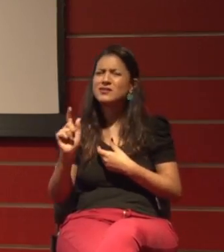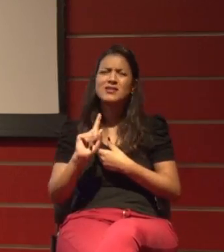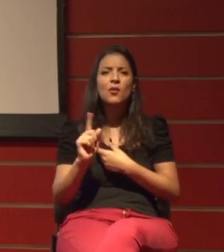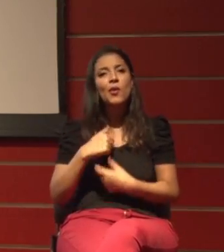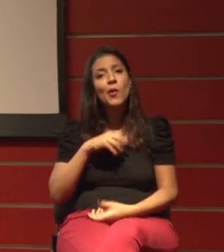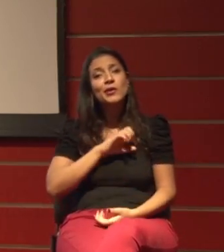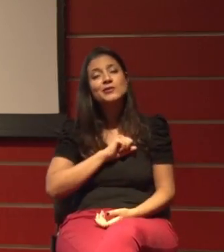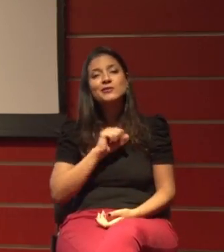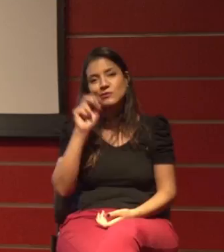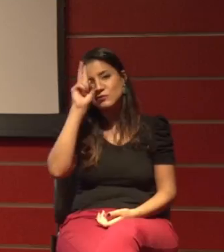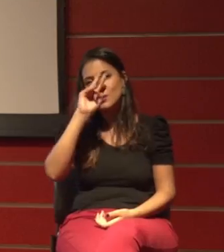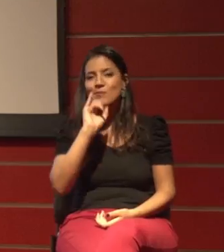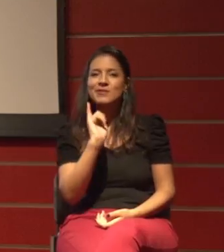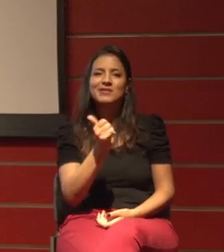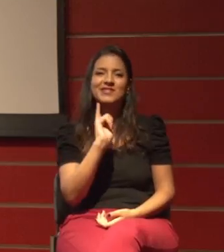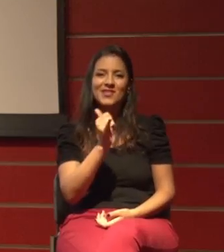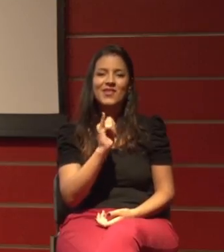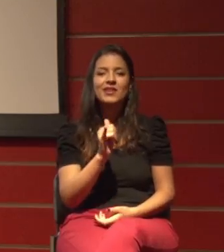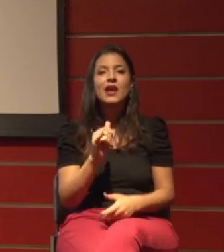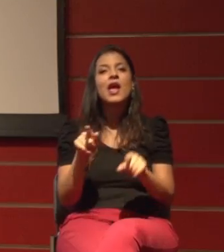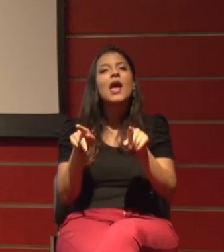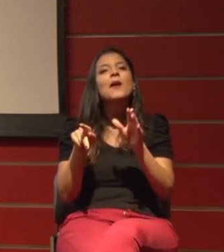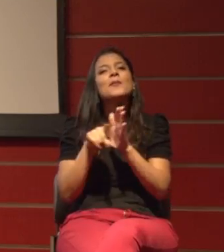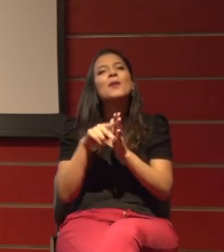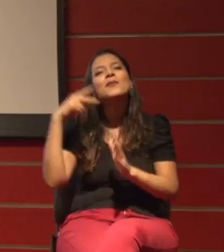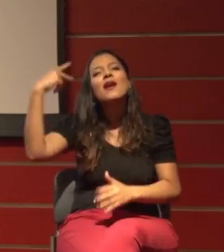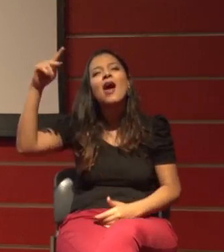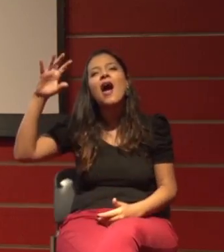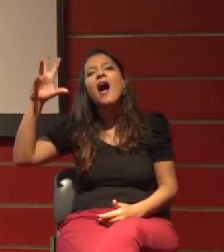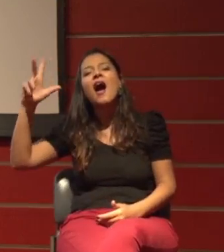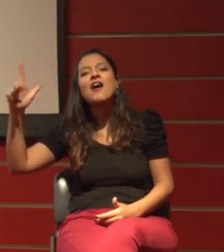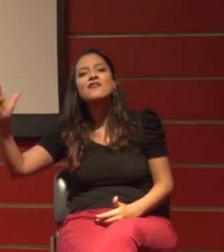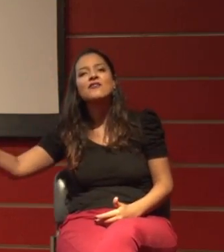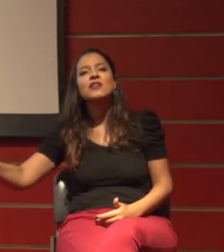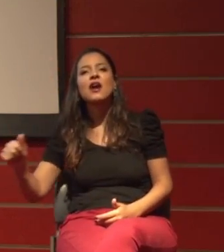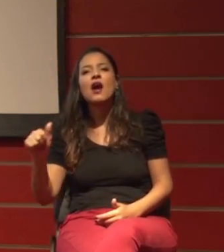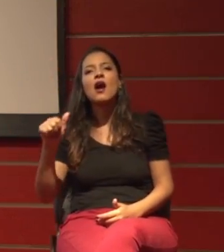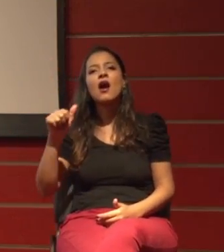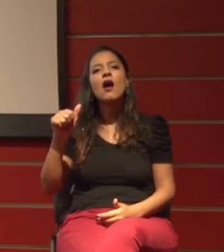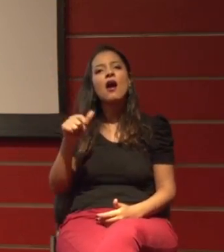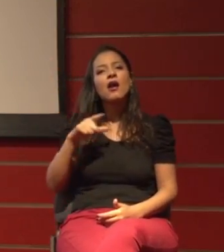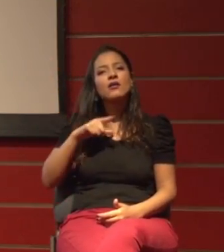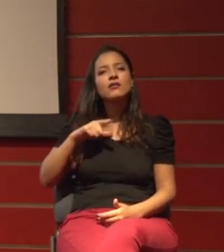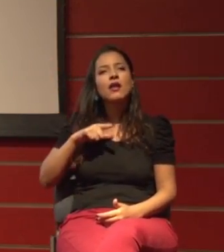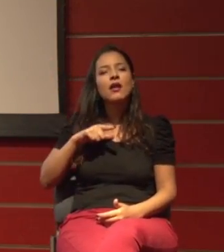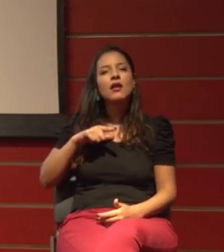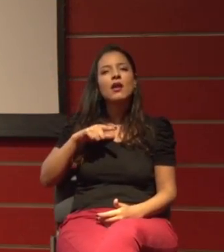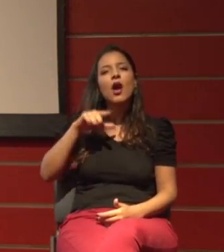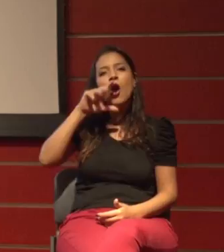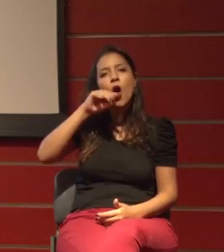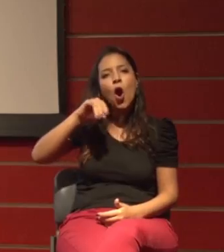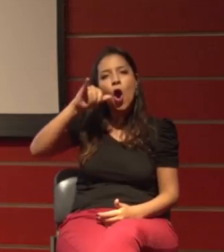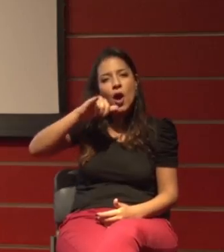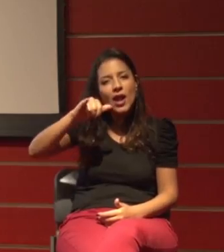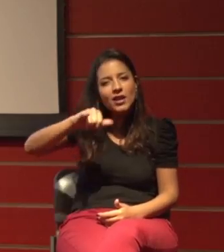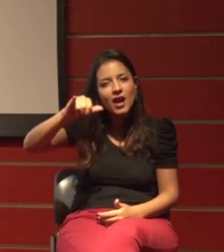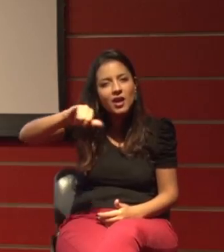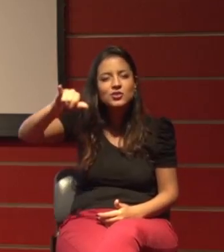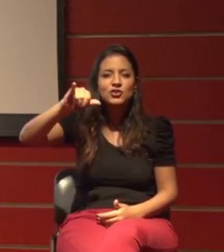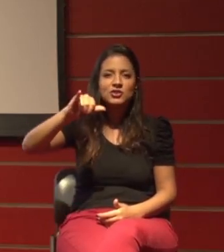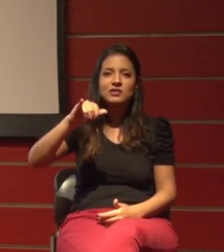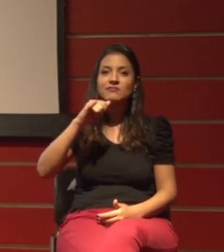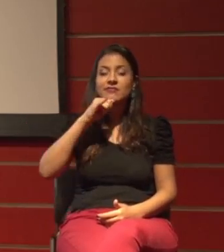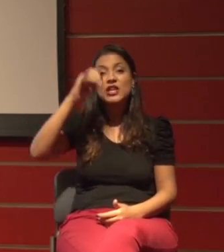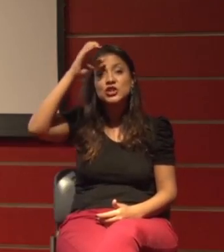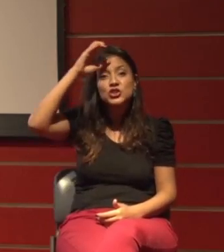história eu acho que isso vem de moralidade africana né que tá dentro da gente que a gente ouvi avó contar histórias a bisavó contar história a